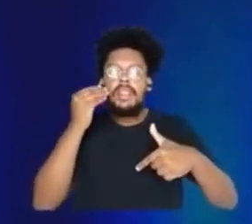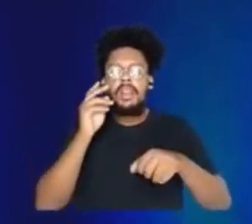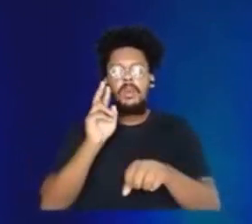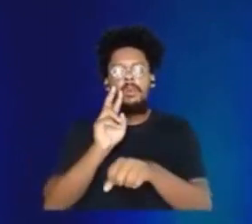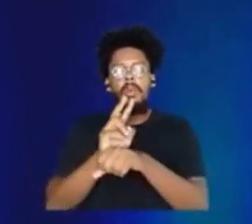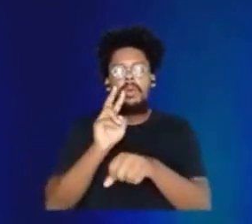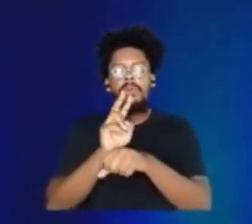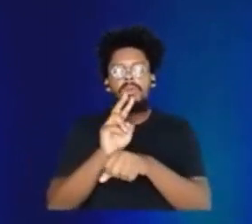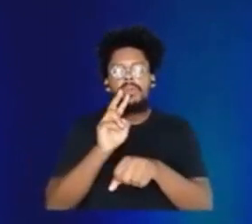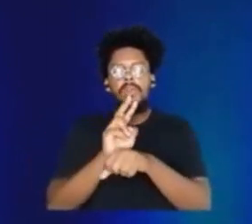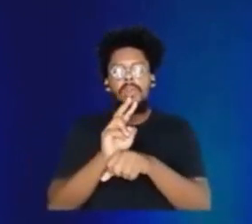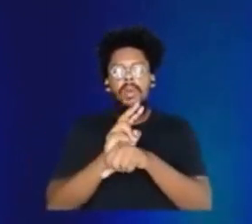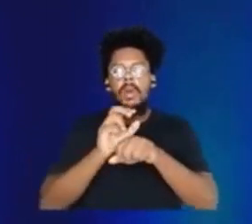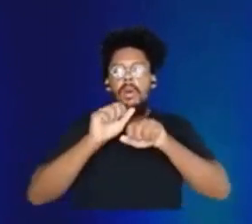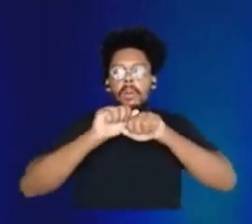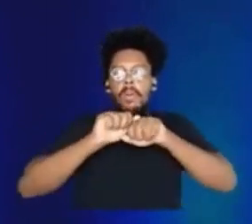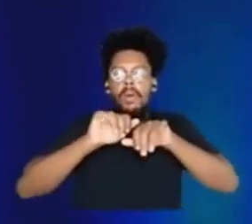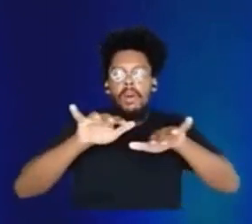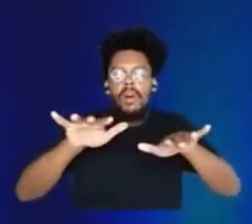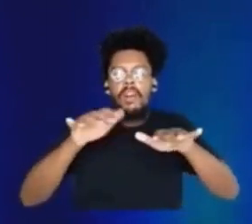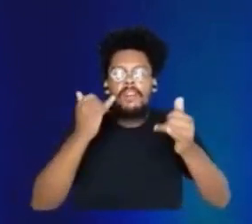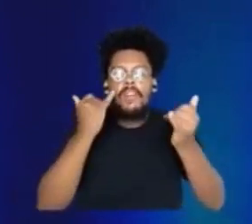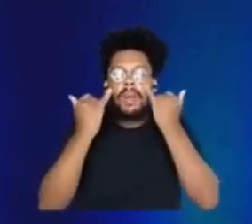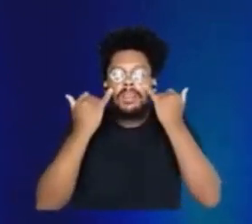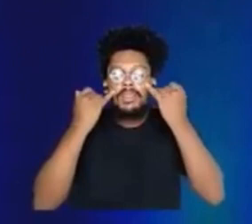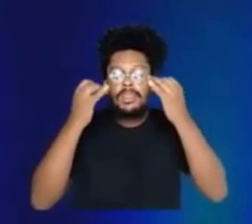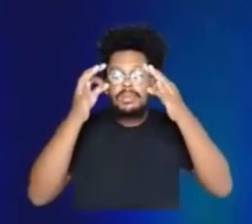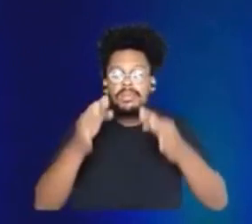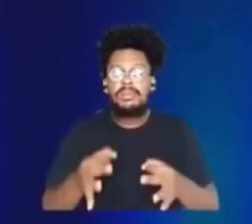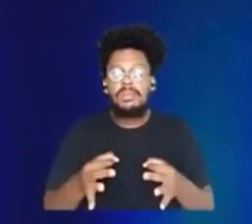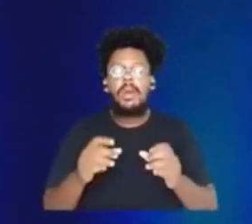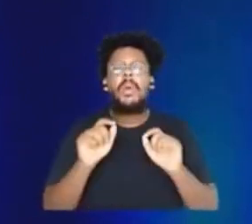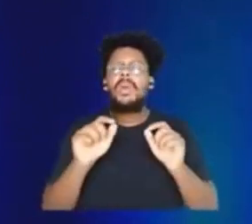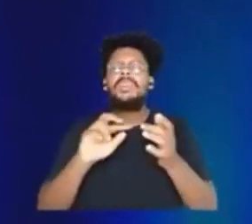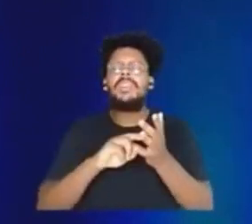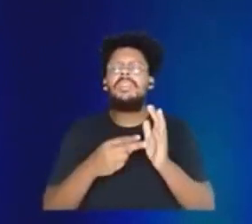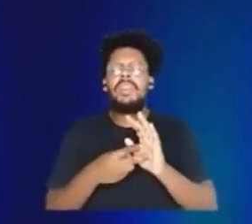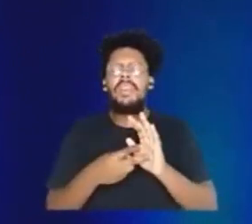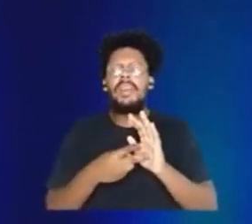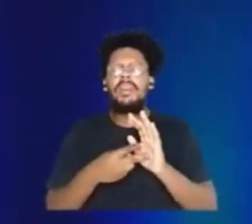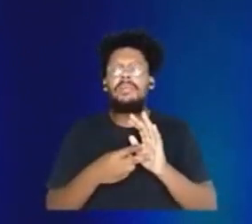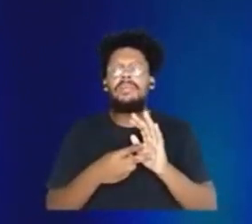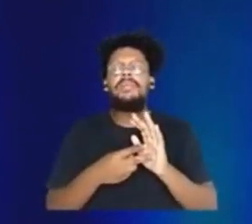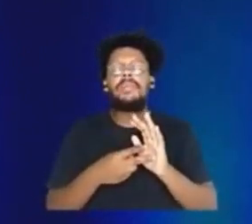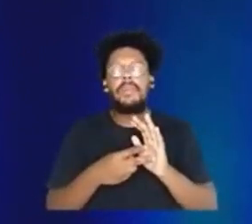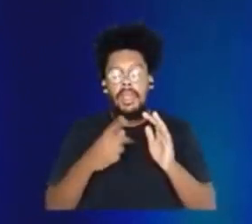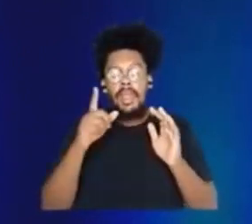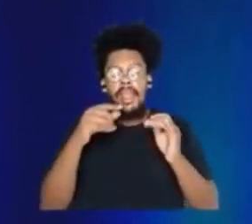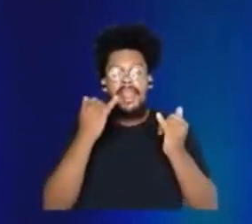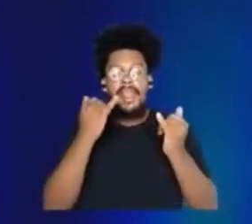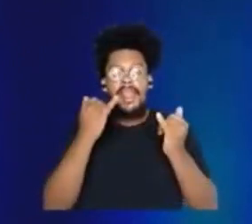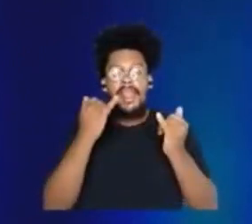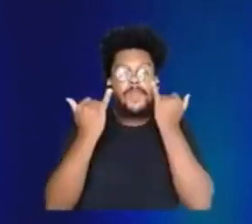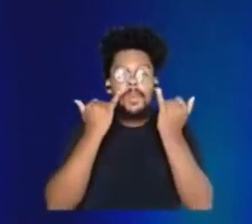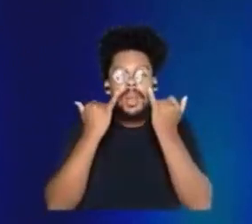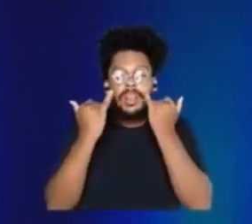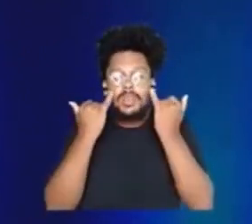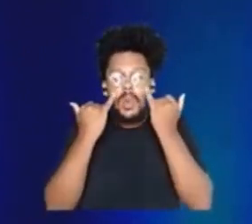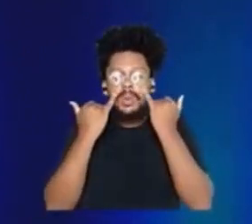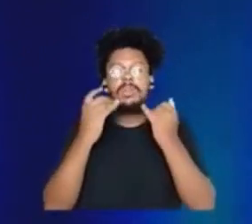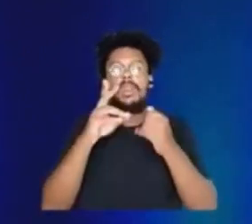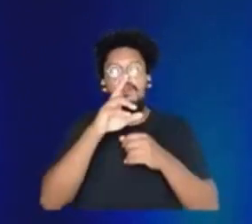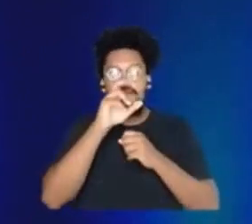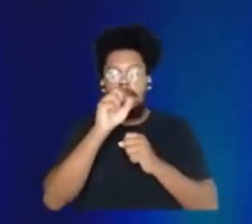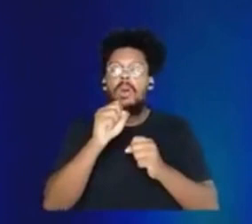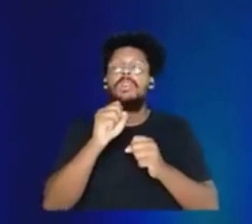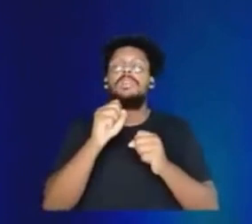da informação. E o que a gente quer dizer com integridade da informação? Né? Que haja um conjunto de informações consistentes,